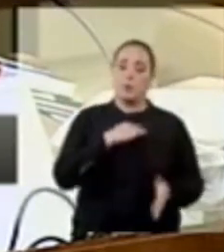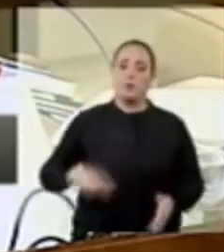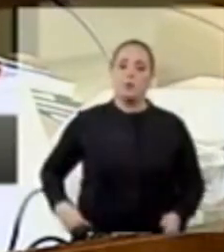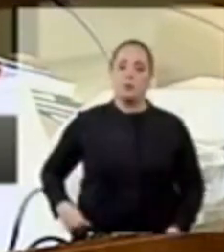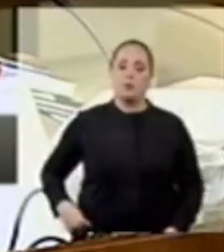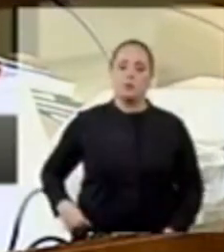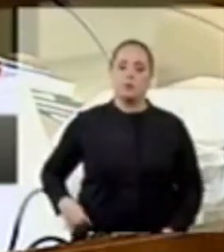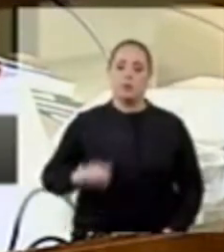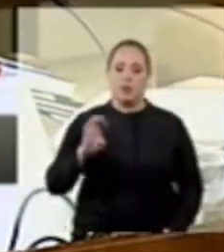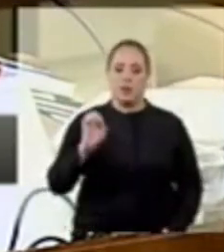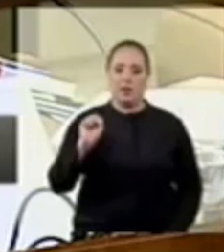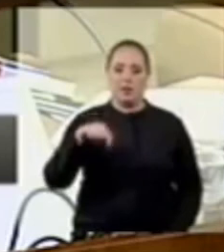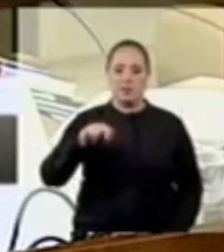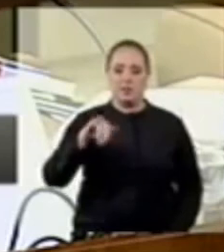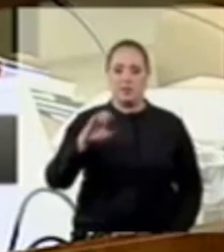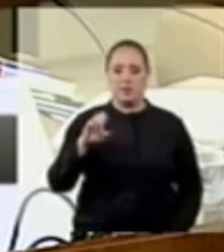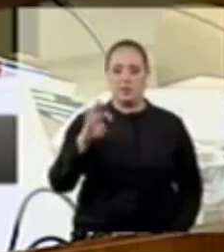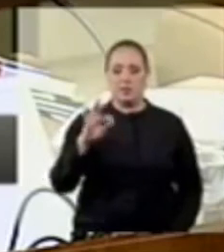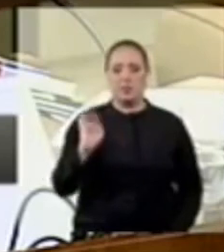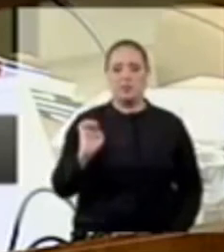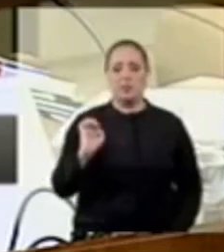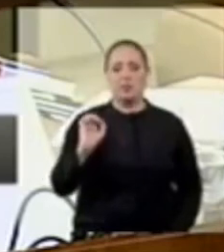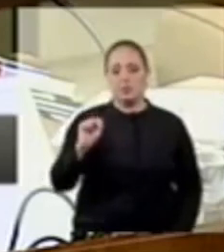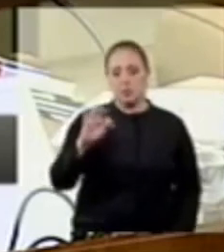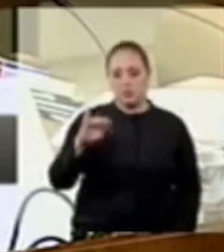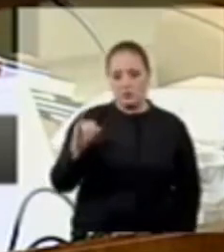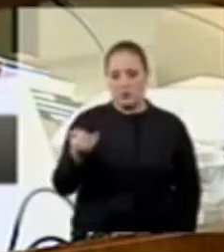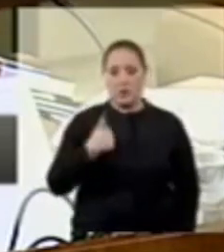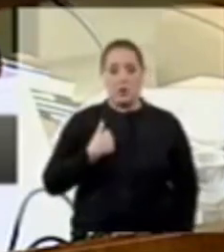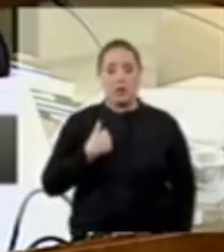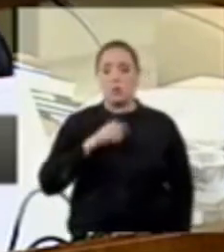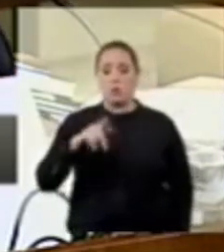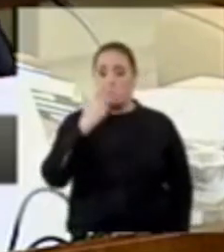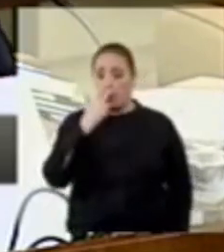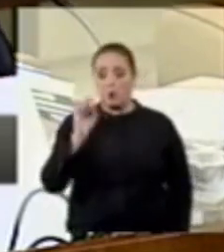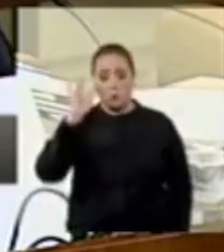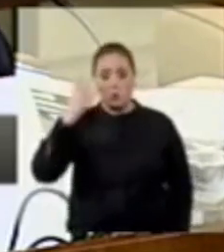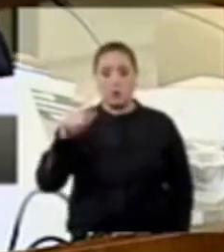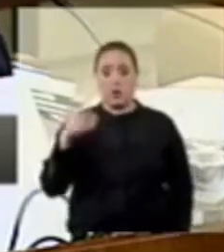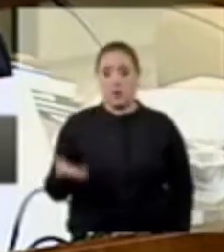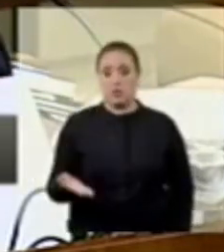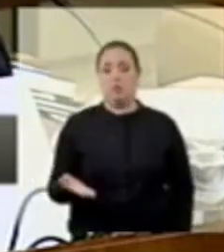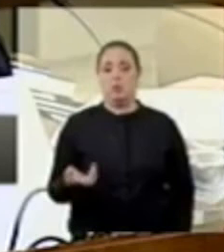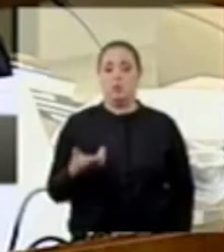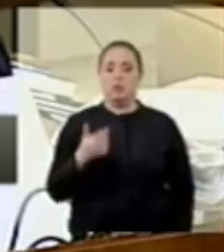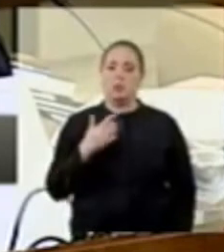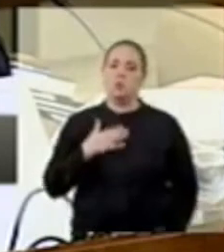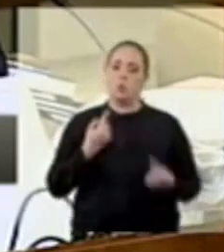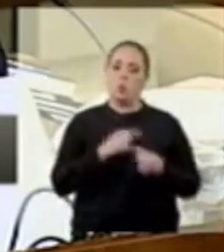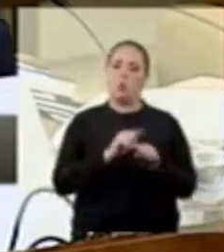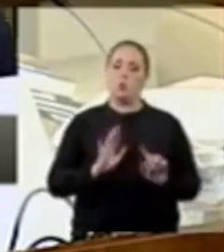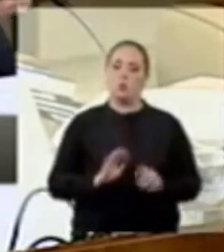quiet no superior tribunal de justiça eu não acho que essa solução seja bom eu sou contra ela gostaria de dizer